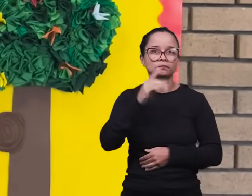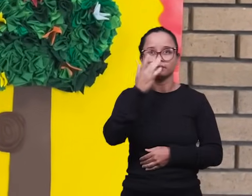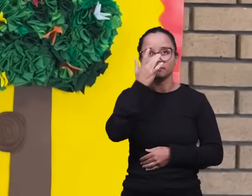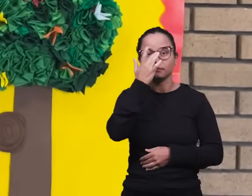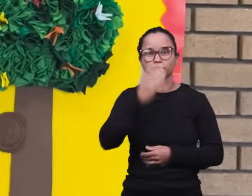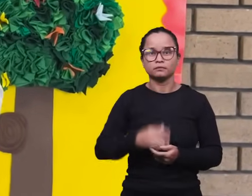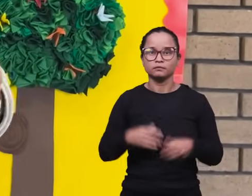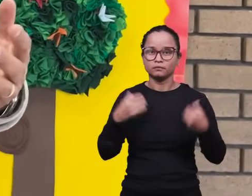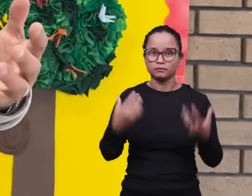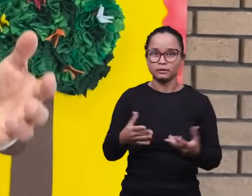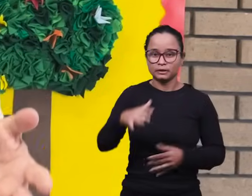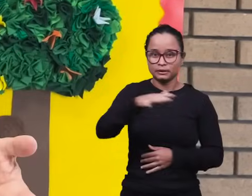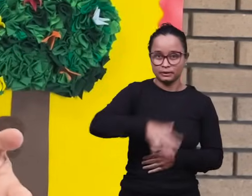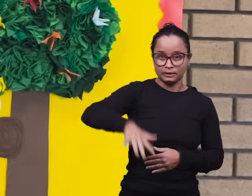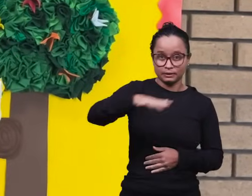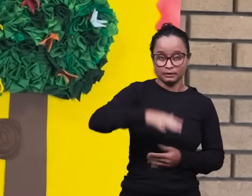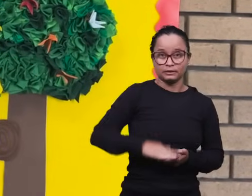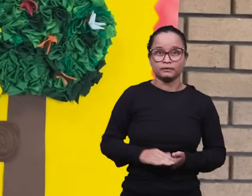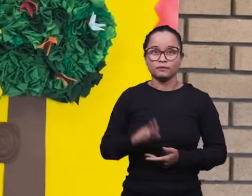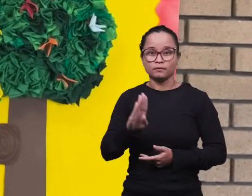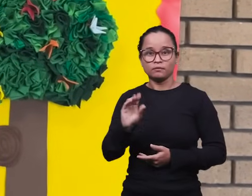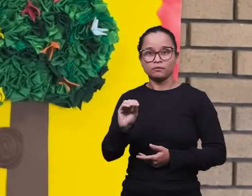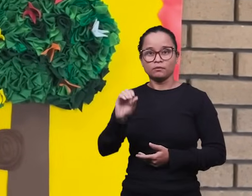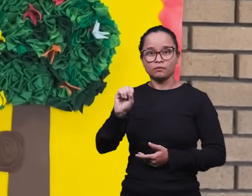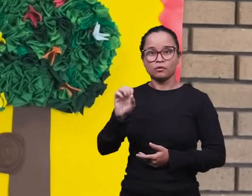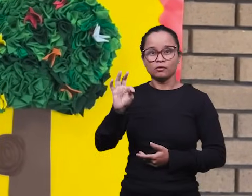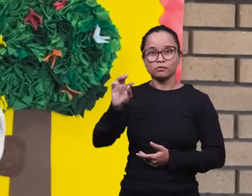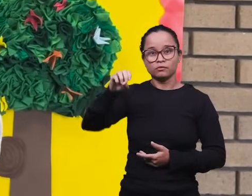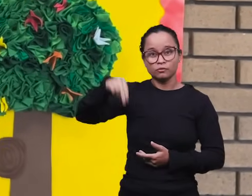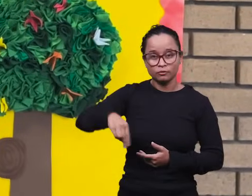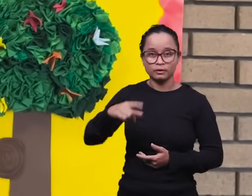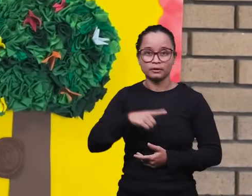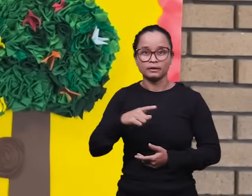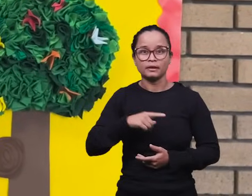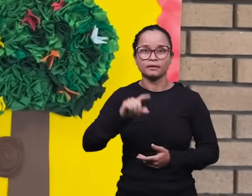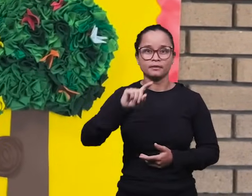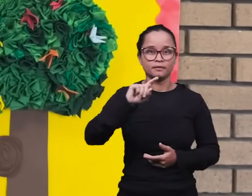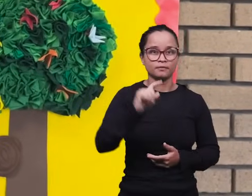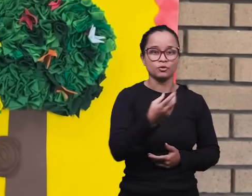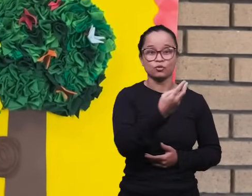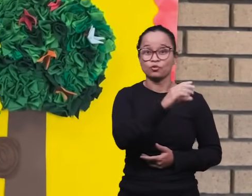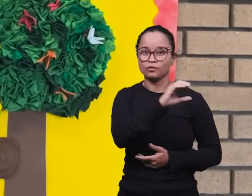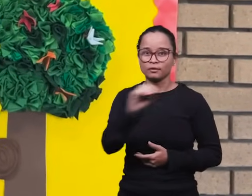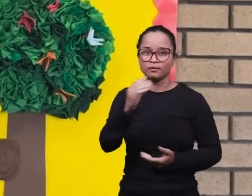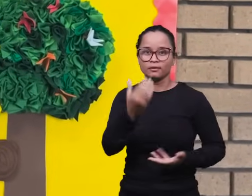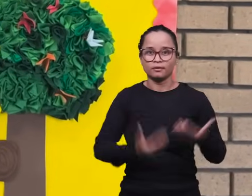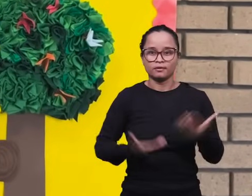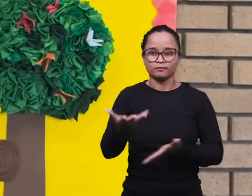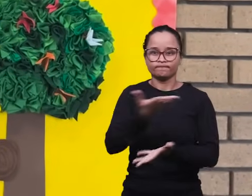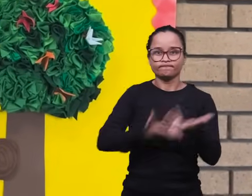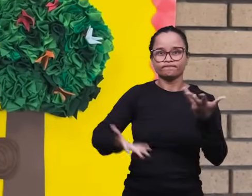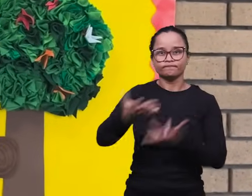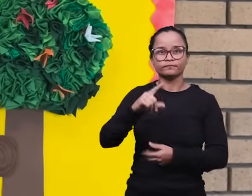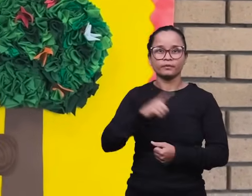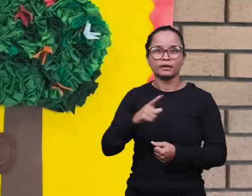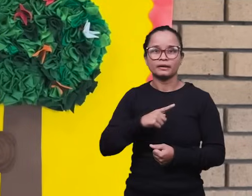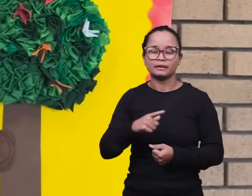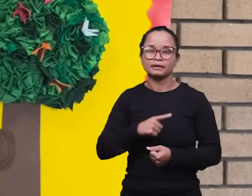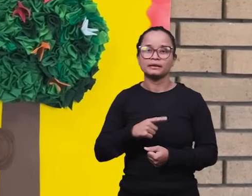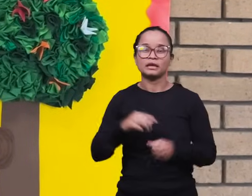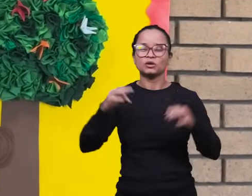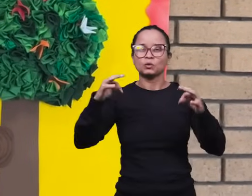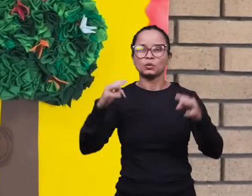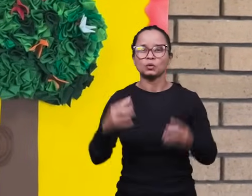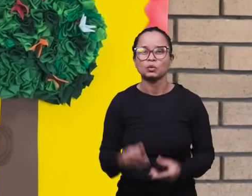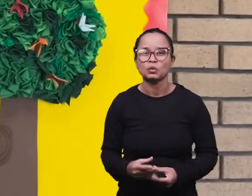aqui na região da Grande Boston, onde mil e duzentos irmãos participantes. Temos irmãos de toda